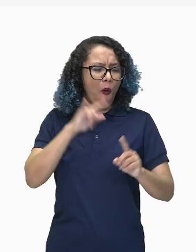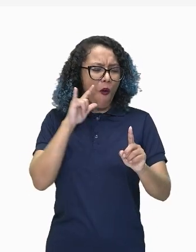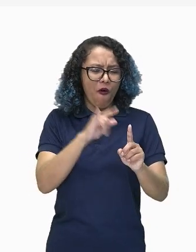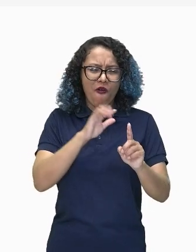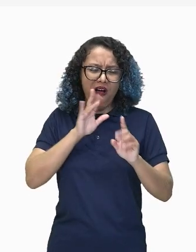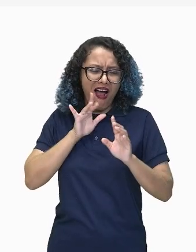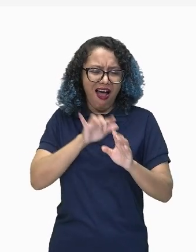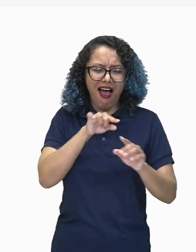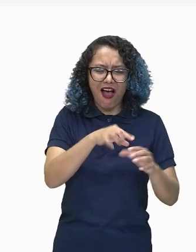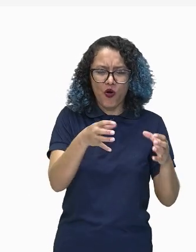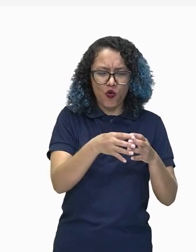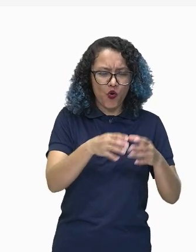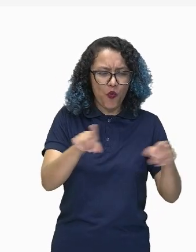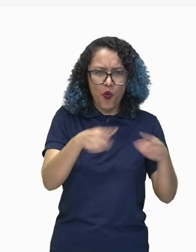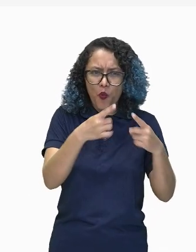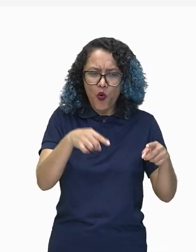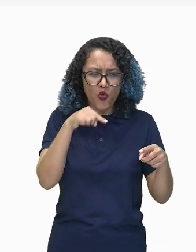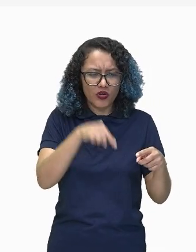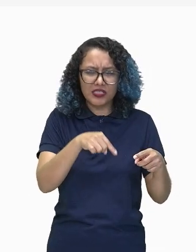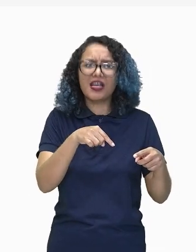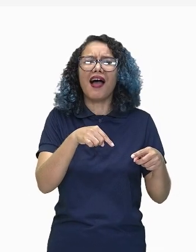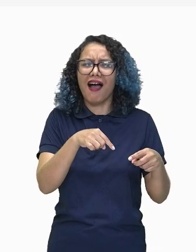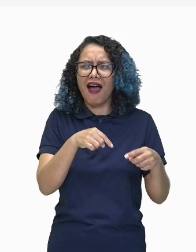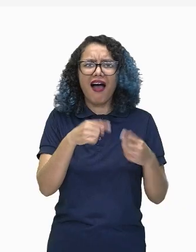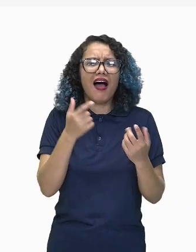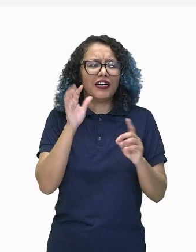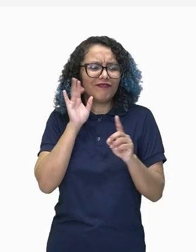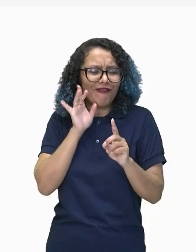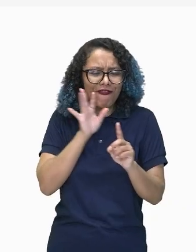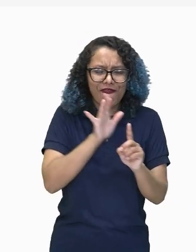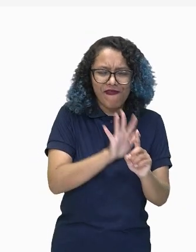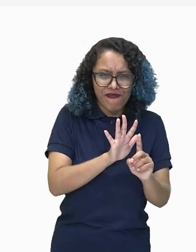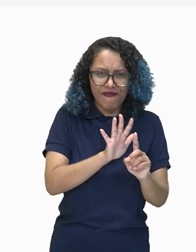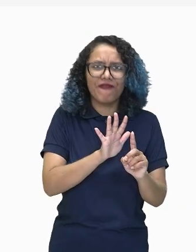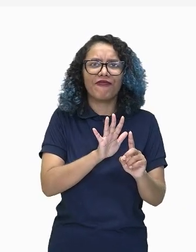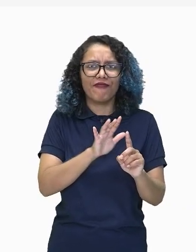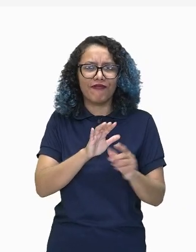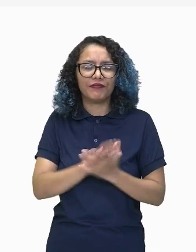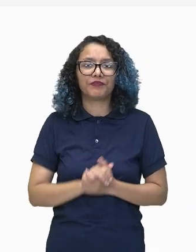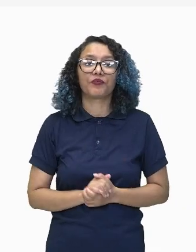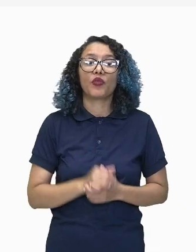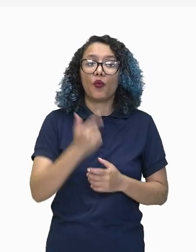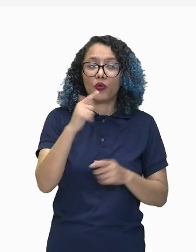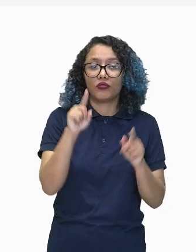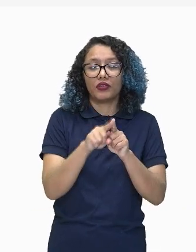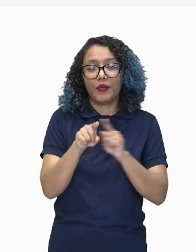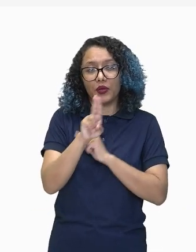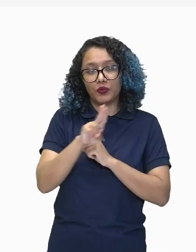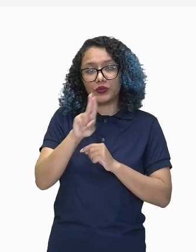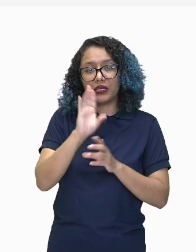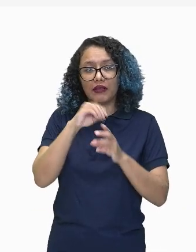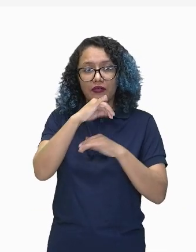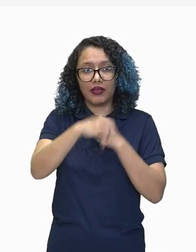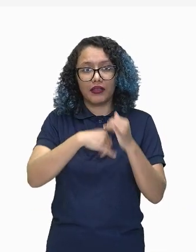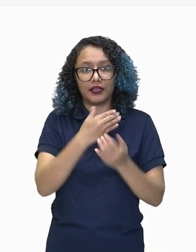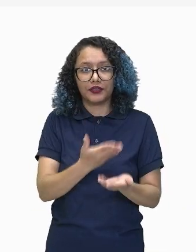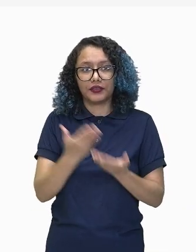Então, mais outra expressão agora que nós temos aqui, utilizada no internetês, na linguagem da internet, é o